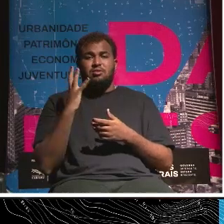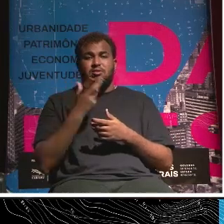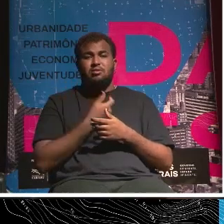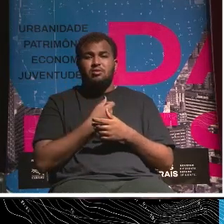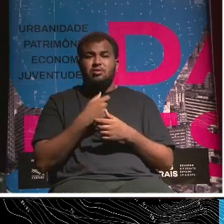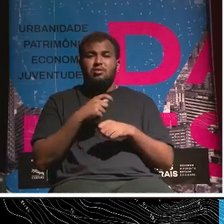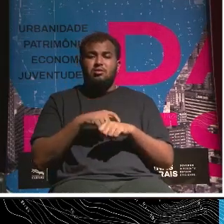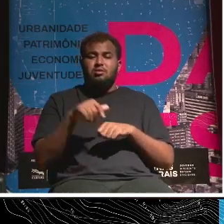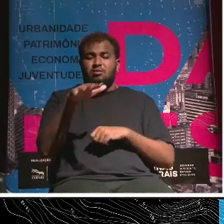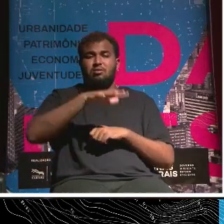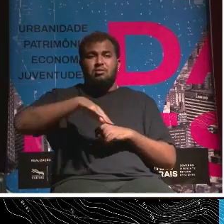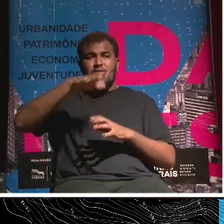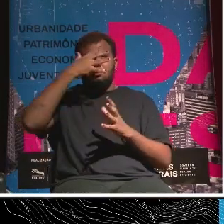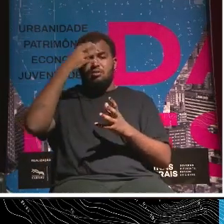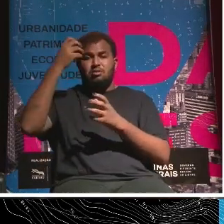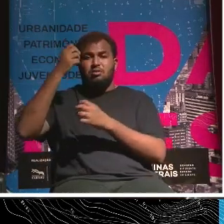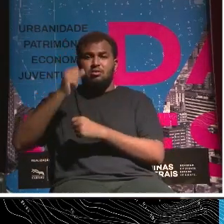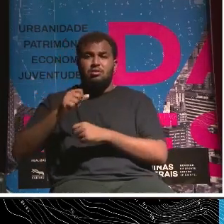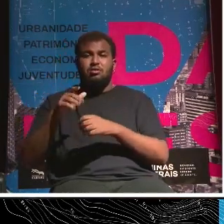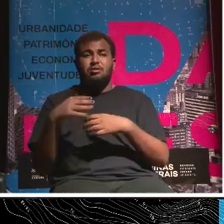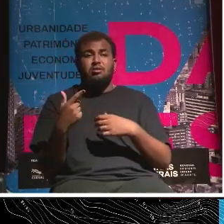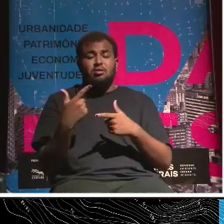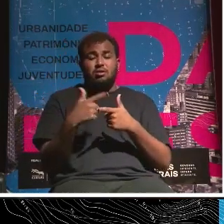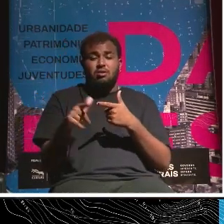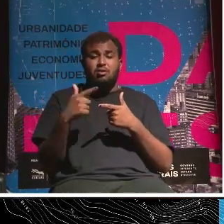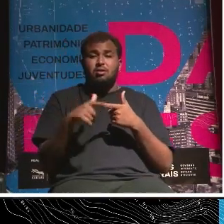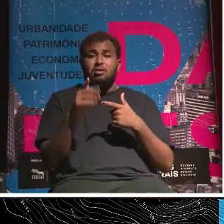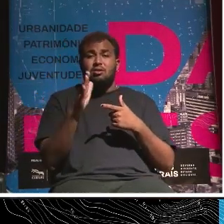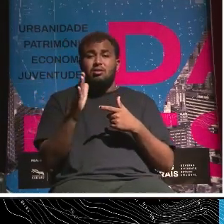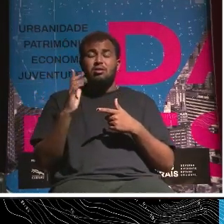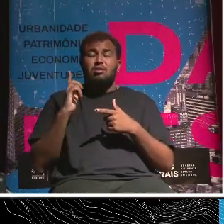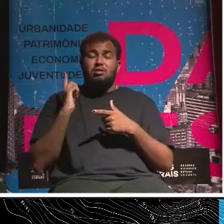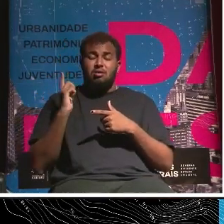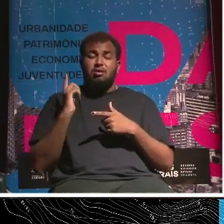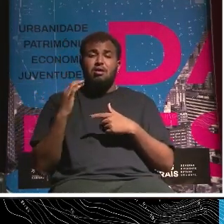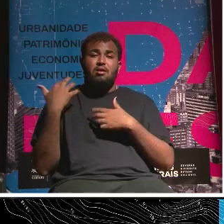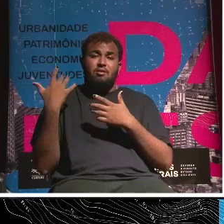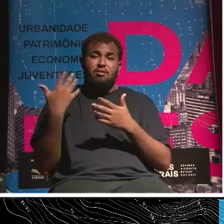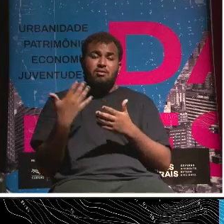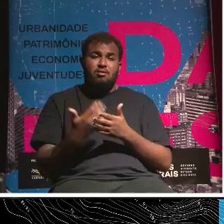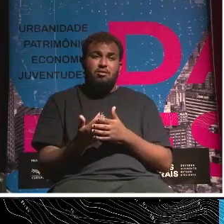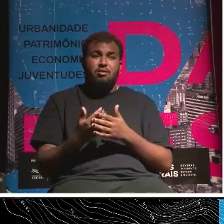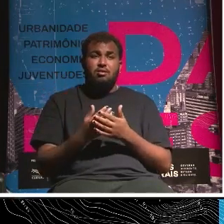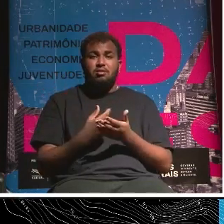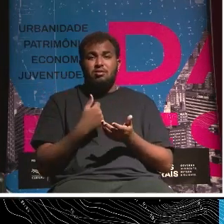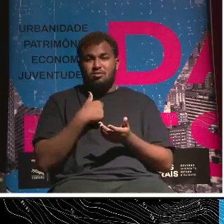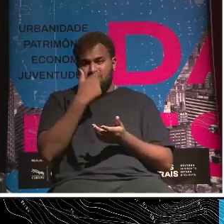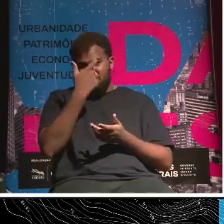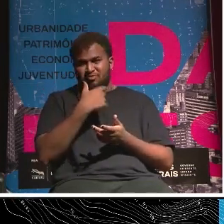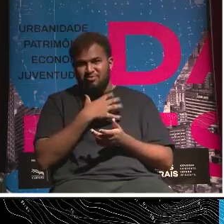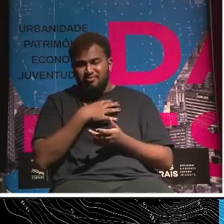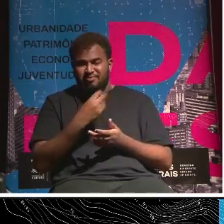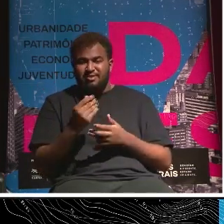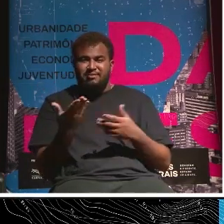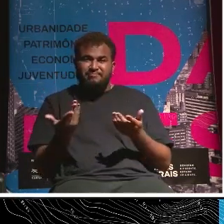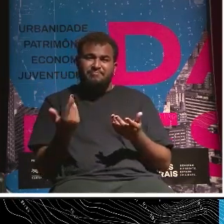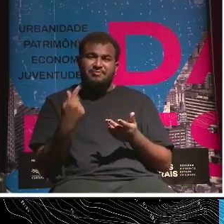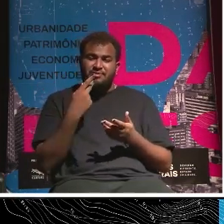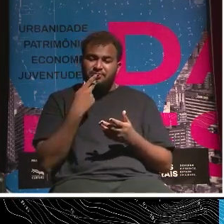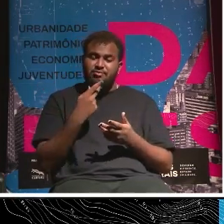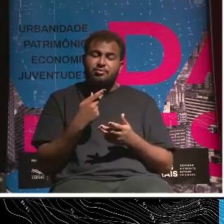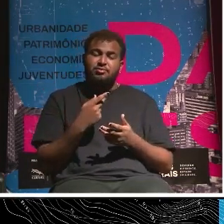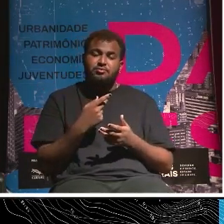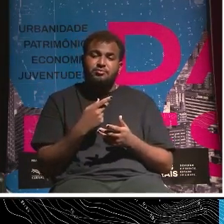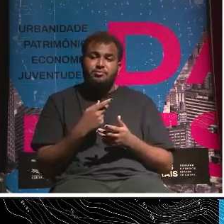de terreiro, dos problemas que ela já passou. E, como boa filha que sou, ela me demanda